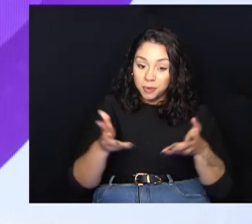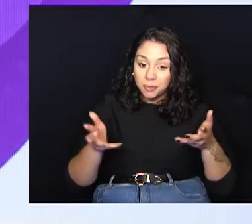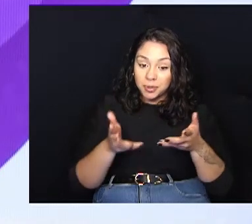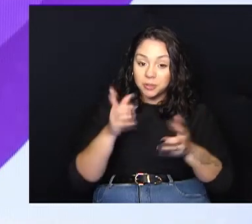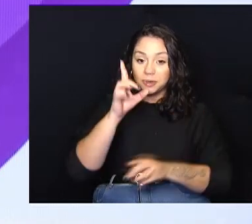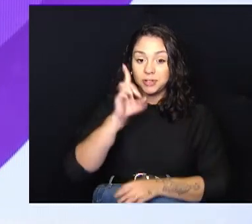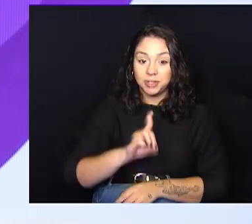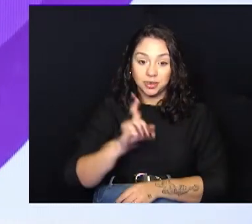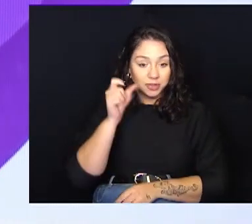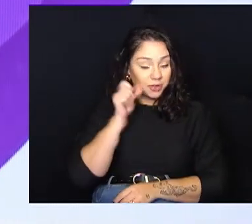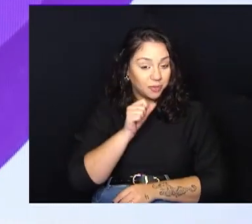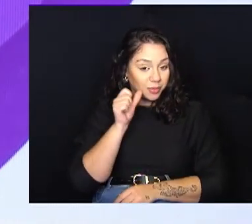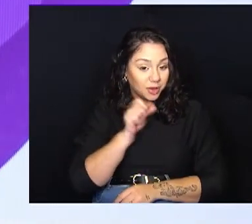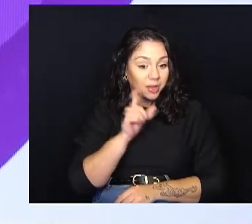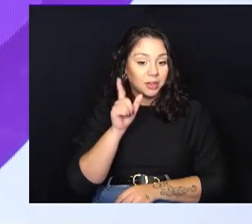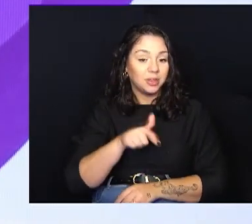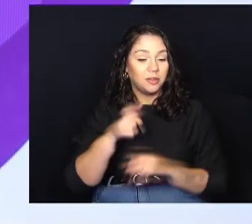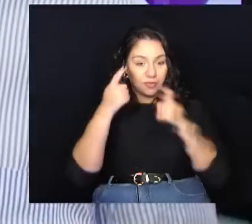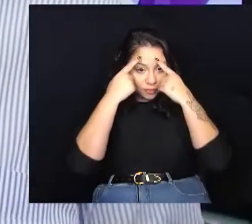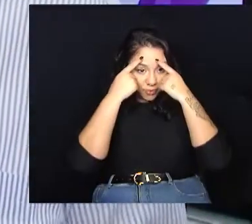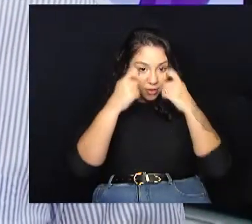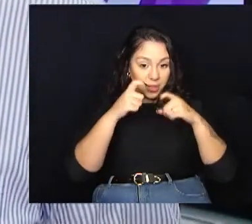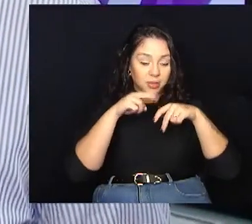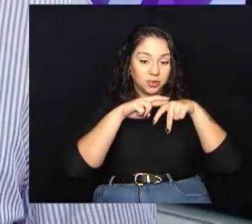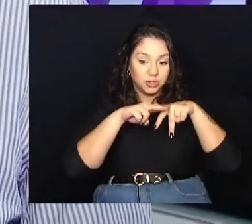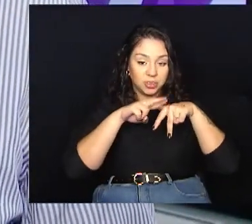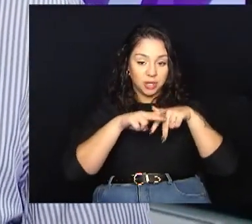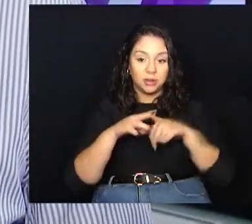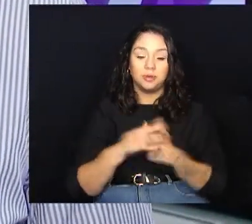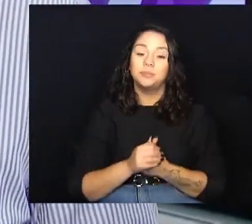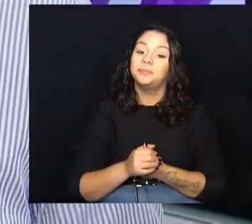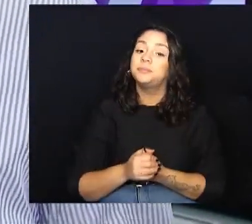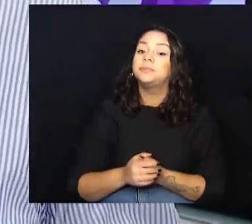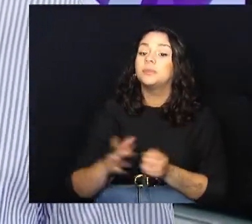em situação de violência de gênero